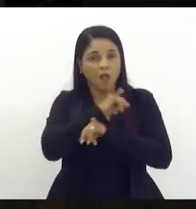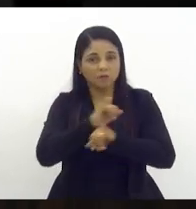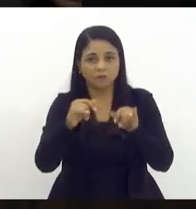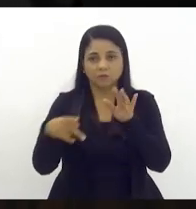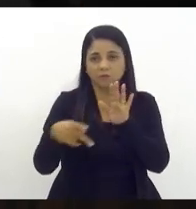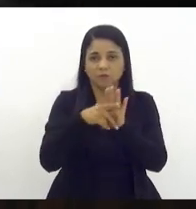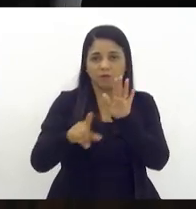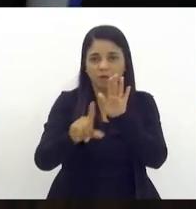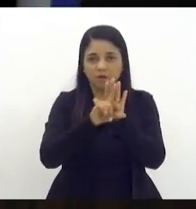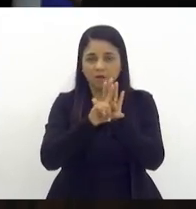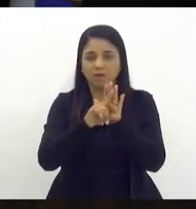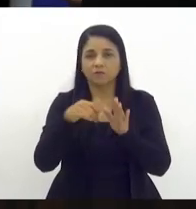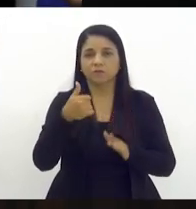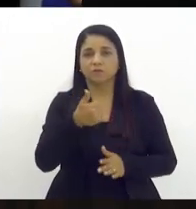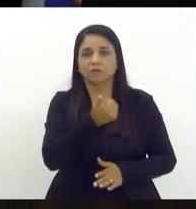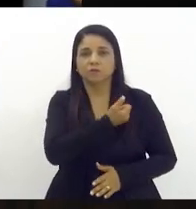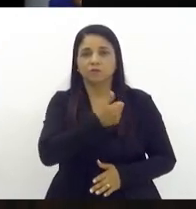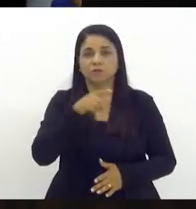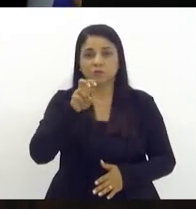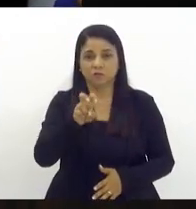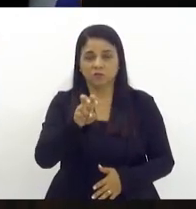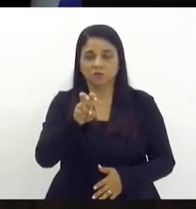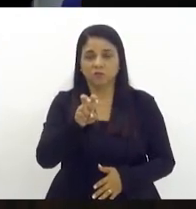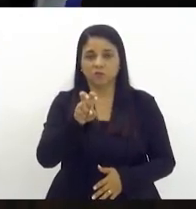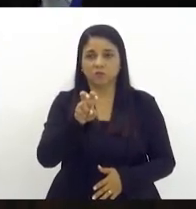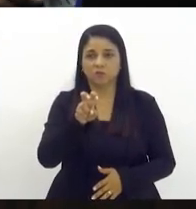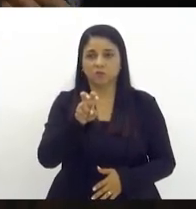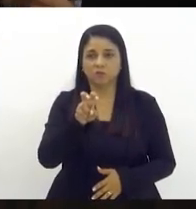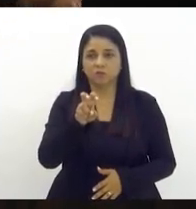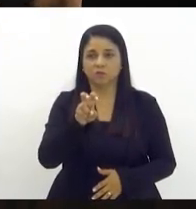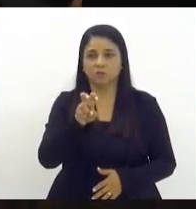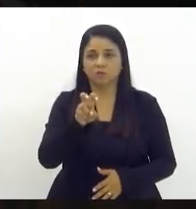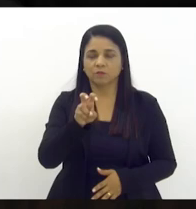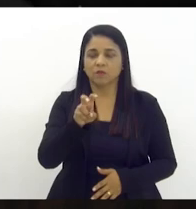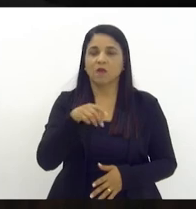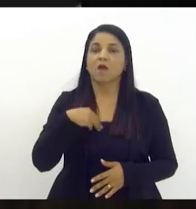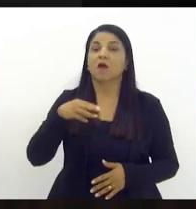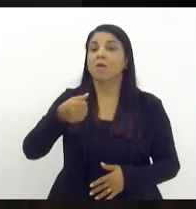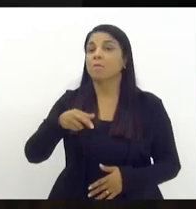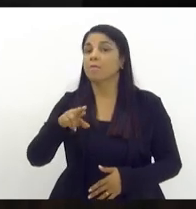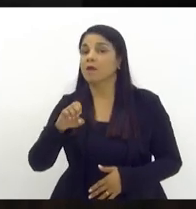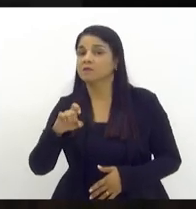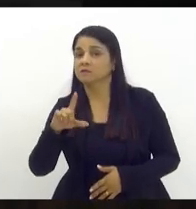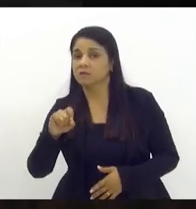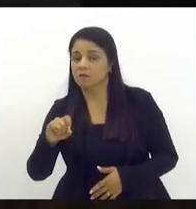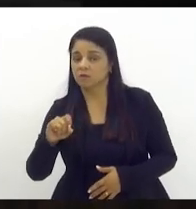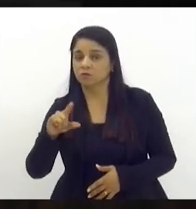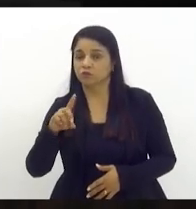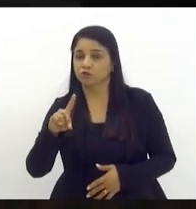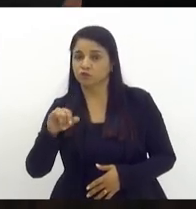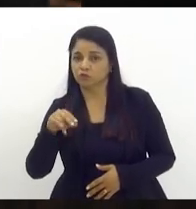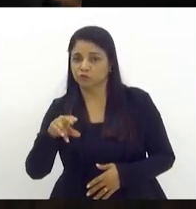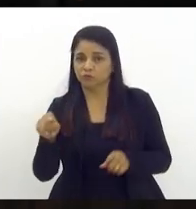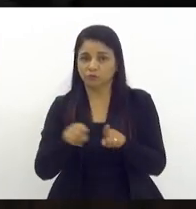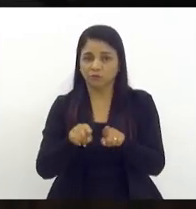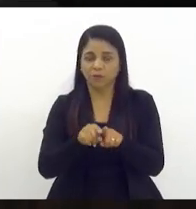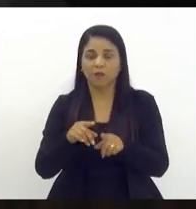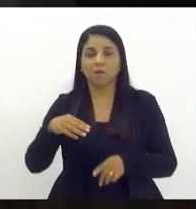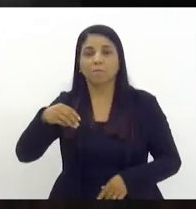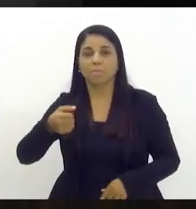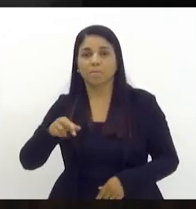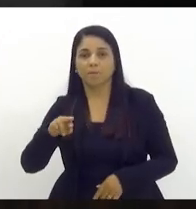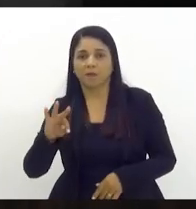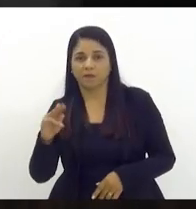Anuncio, projeto de lei número 5.100... Marcelo Seudino também, coautoria no último. Marta Rocha